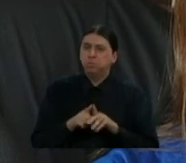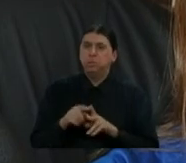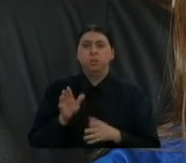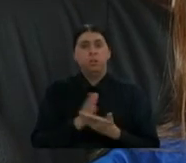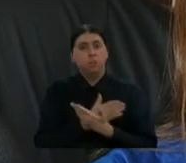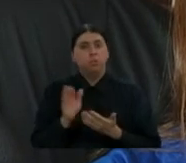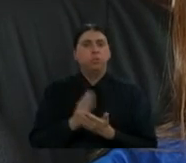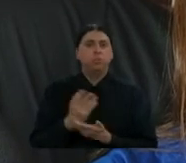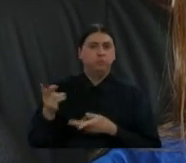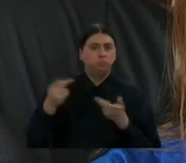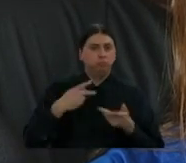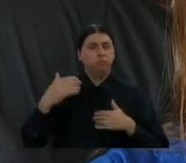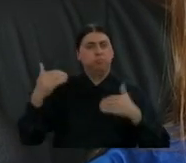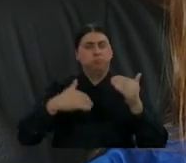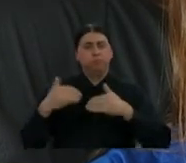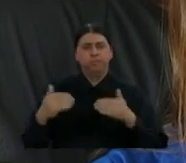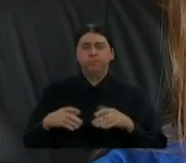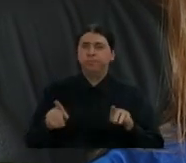então